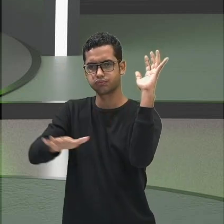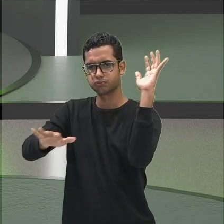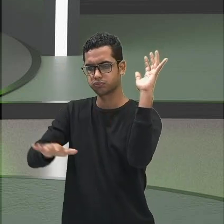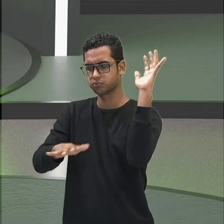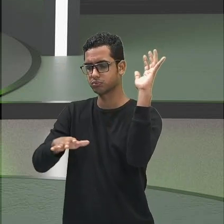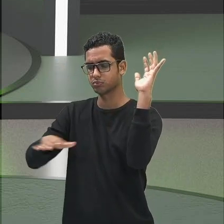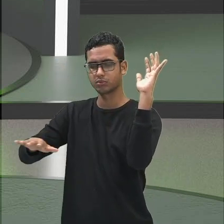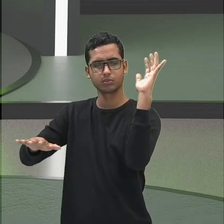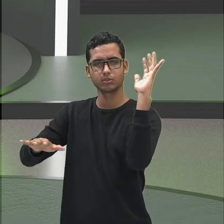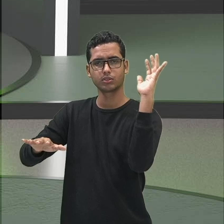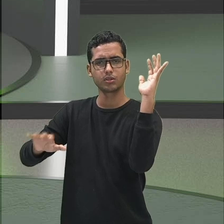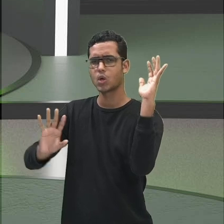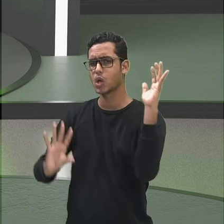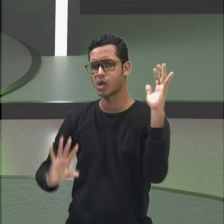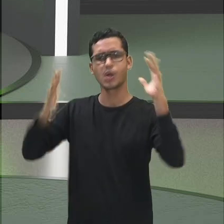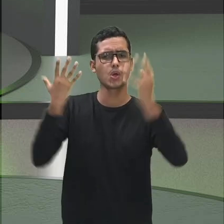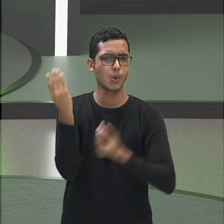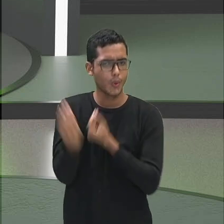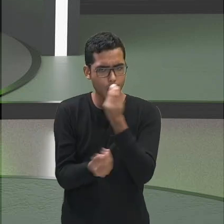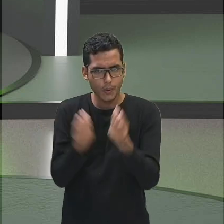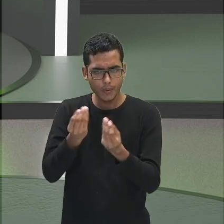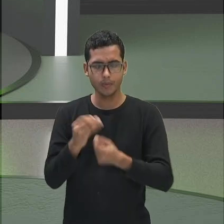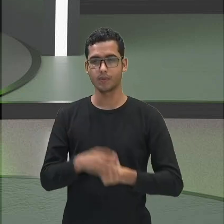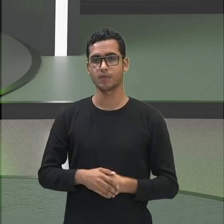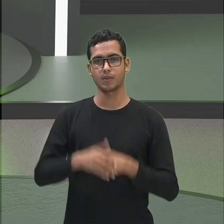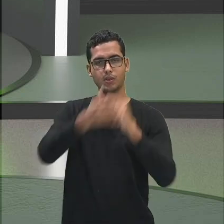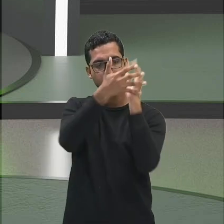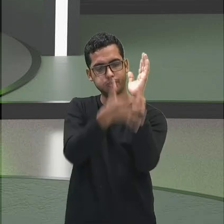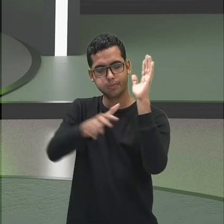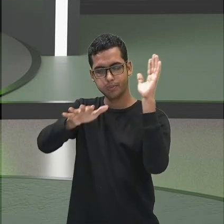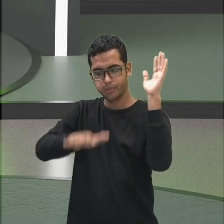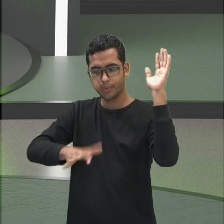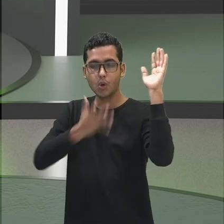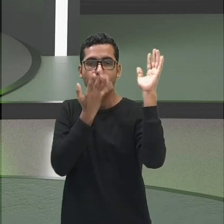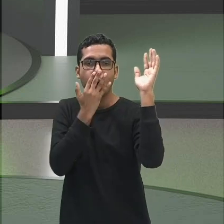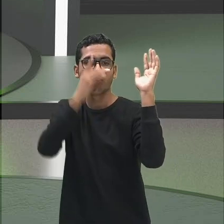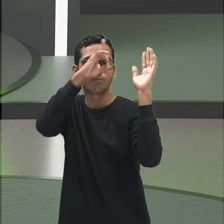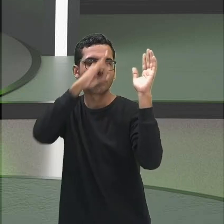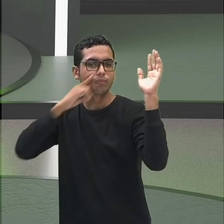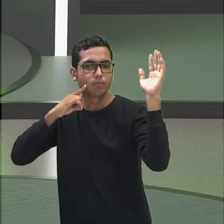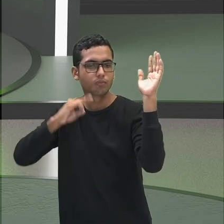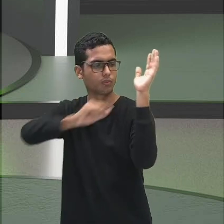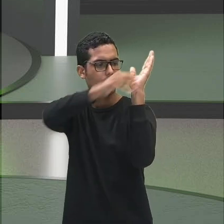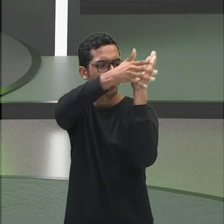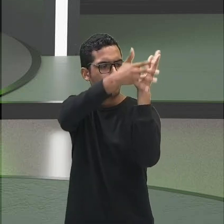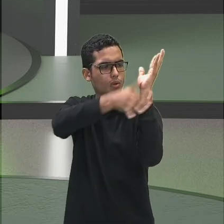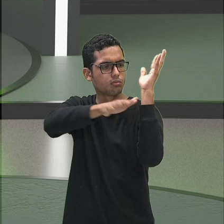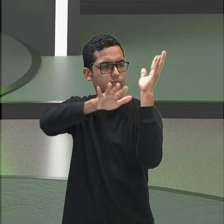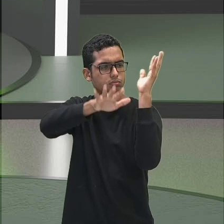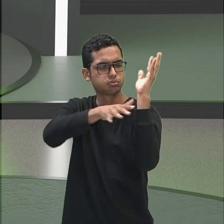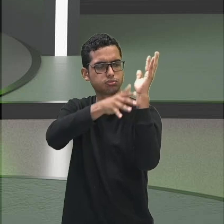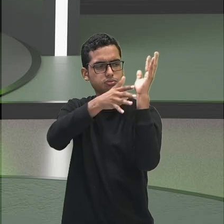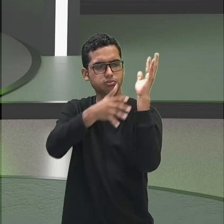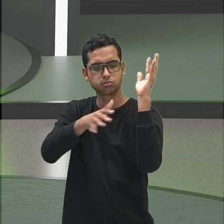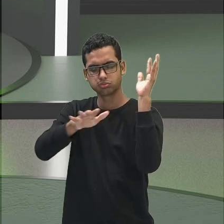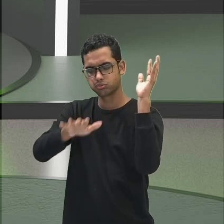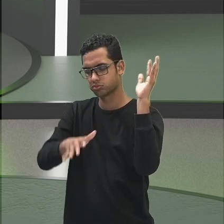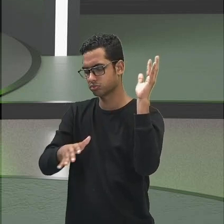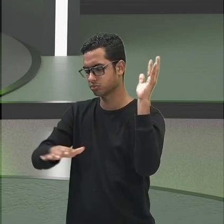com essas folhas amarelas caindo, né? Isso é muito comum. Isso